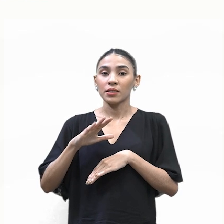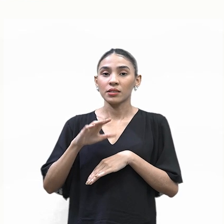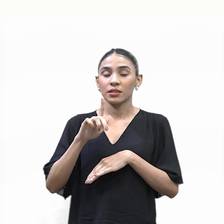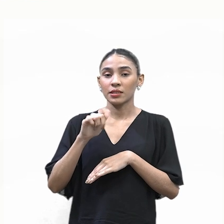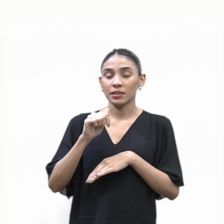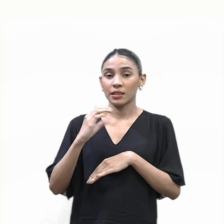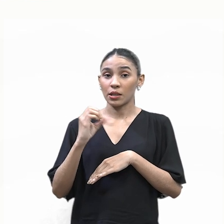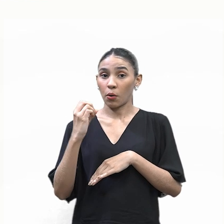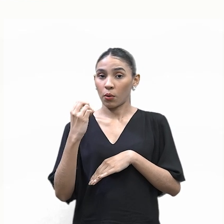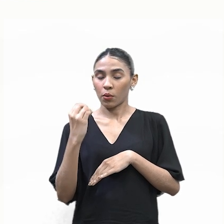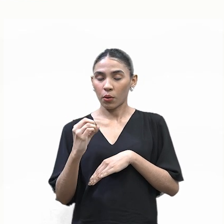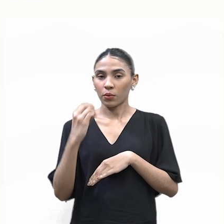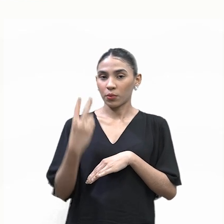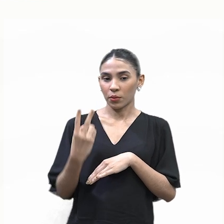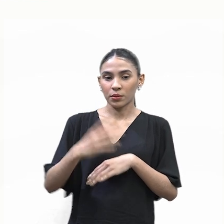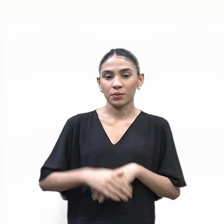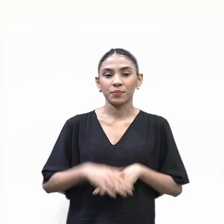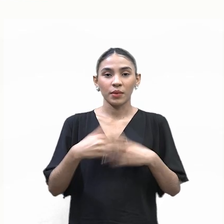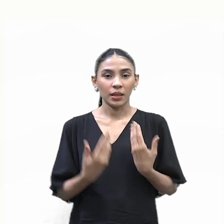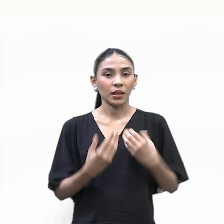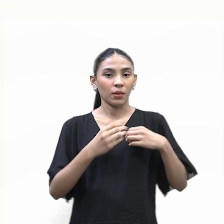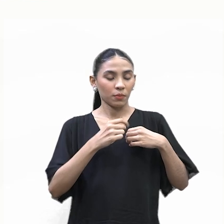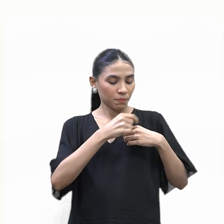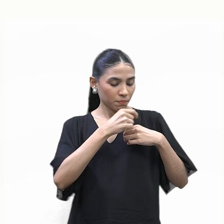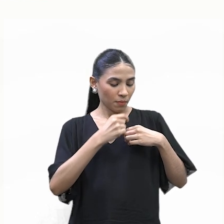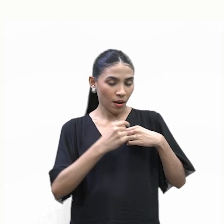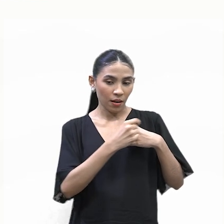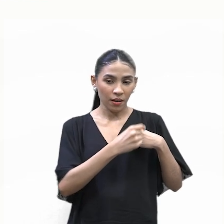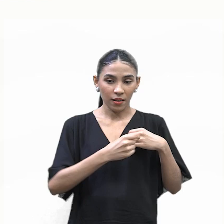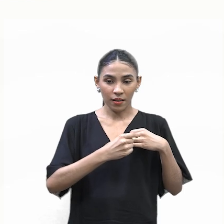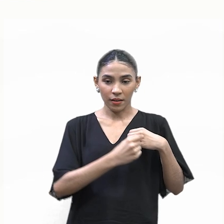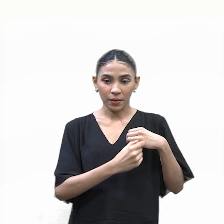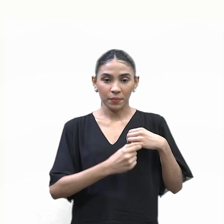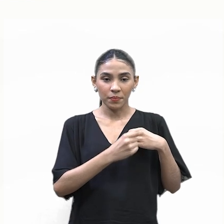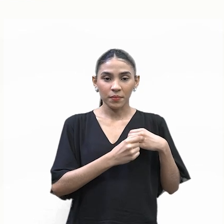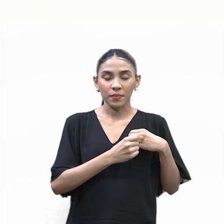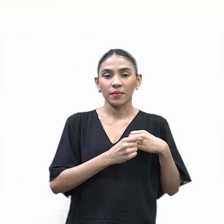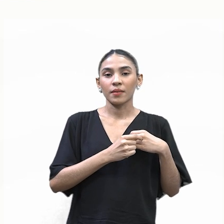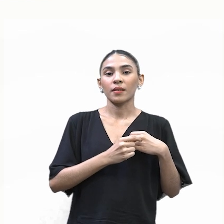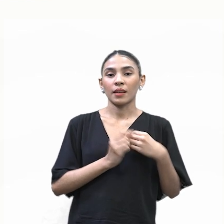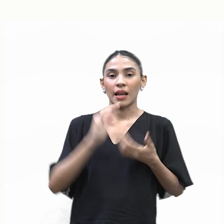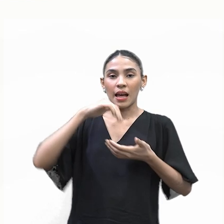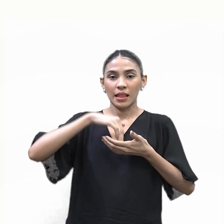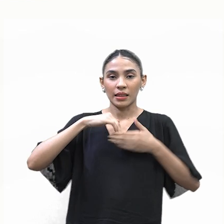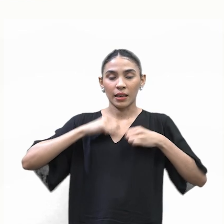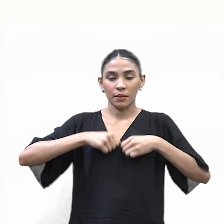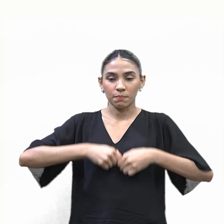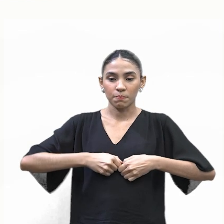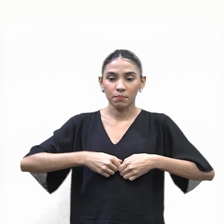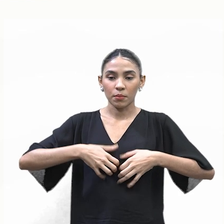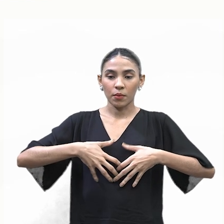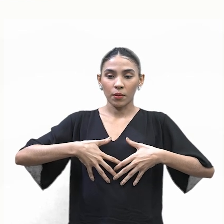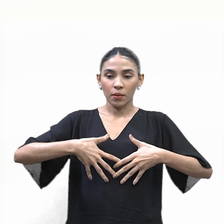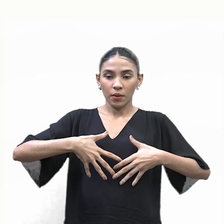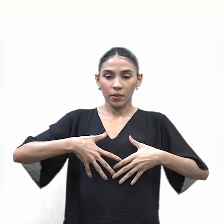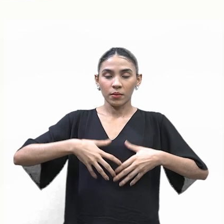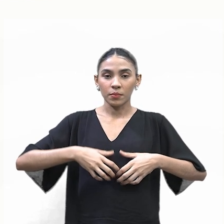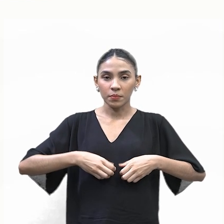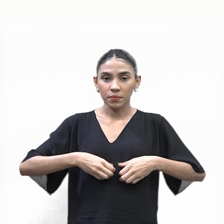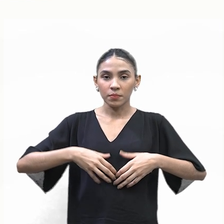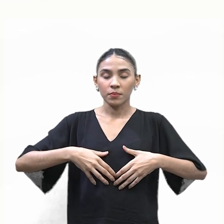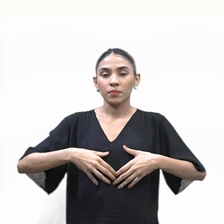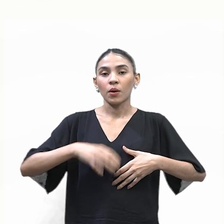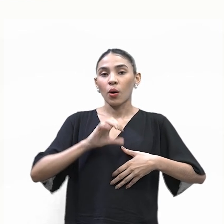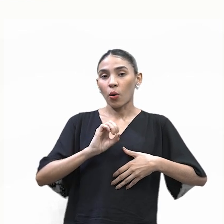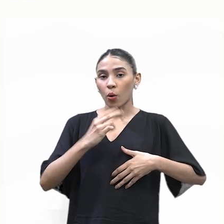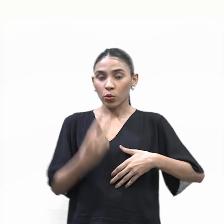pelo lado aqui direito, né? Ele vai passar até chegar lá nos pulmões, recebe oxigênio e volta